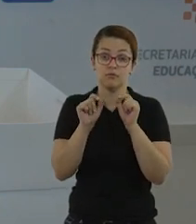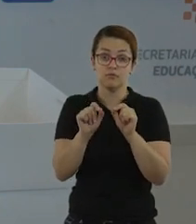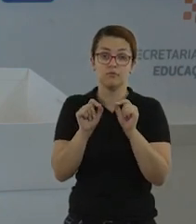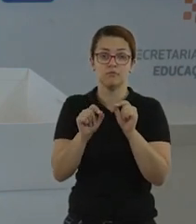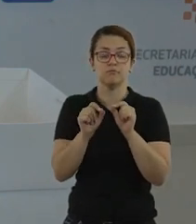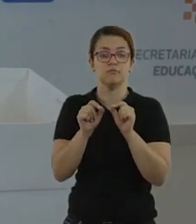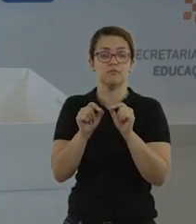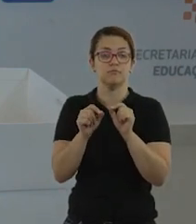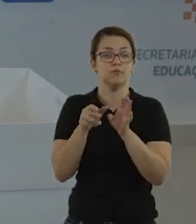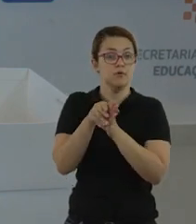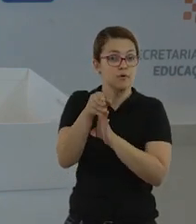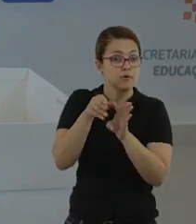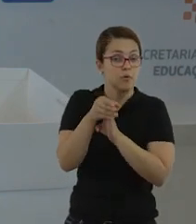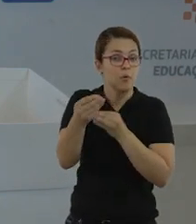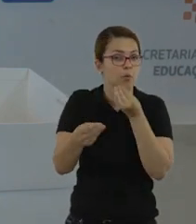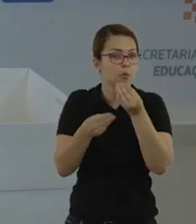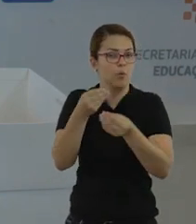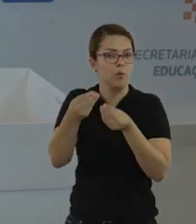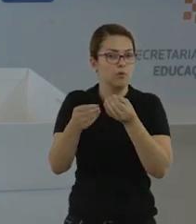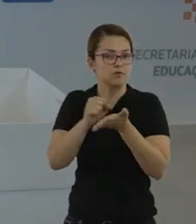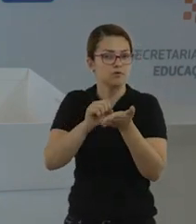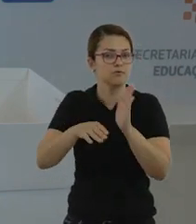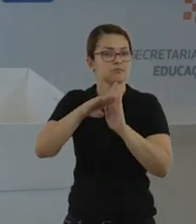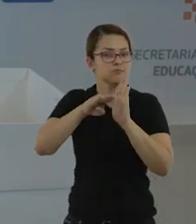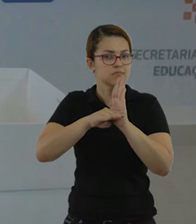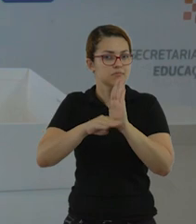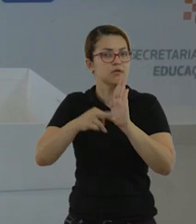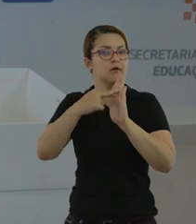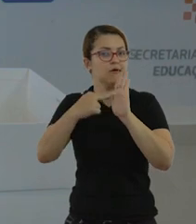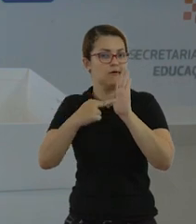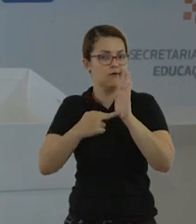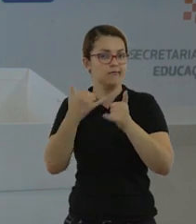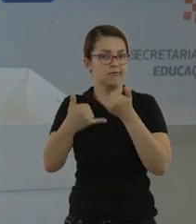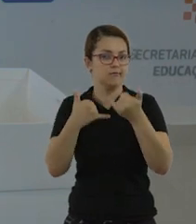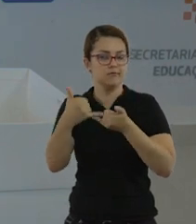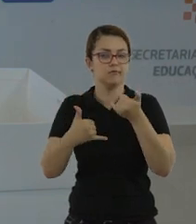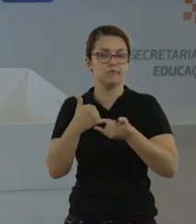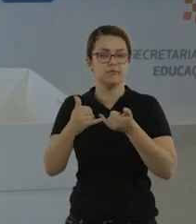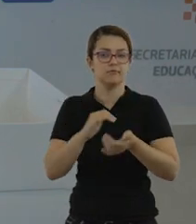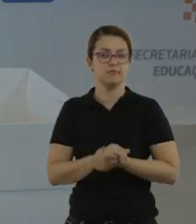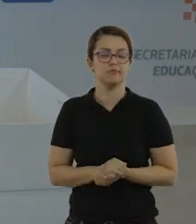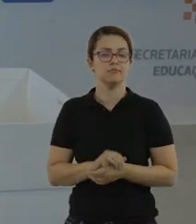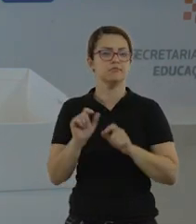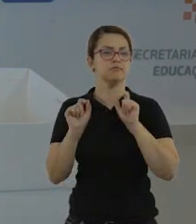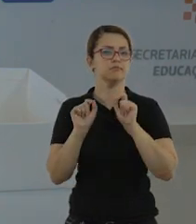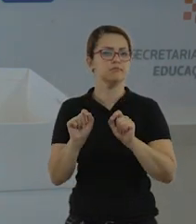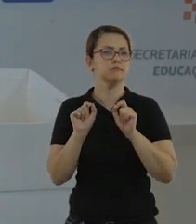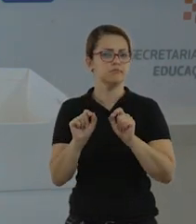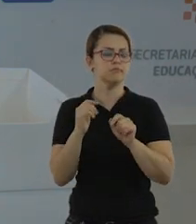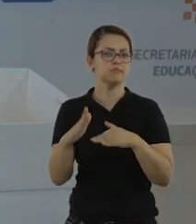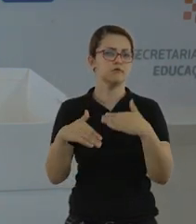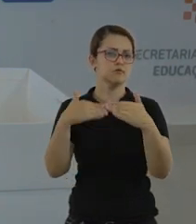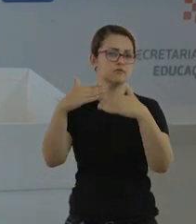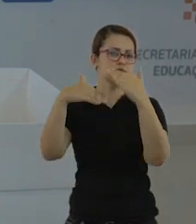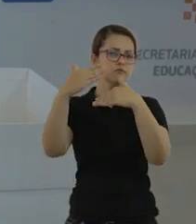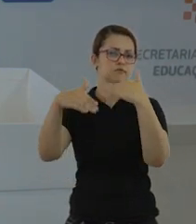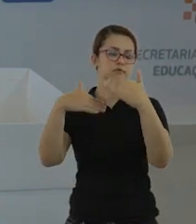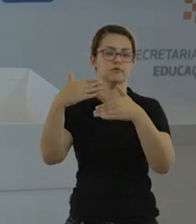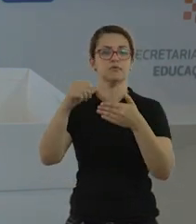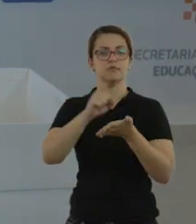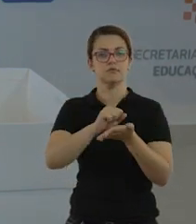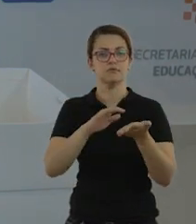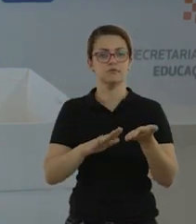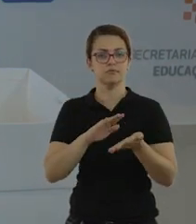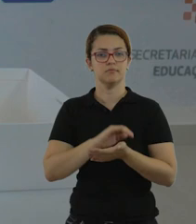as instruções do passo a passo e as regras do jogo. O que que a gente vai desenvolver aqui nessa